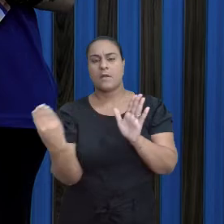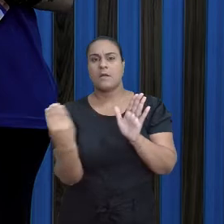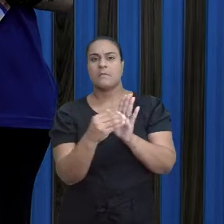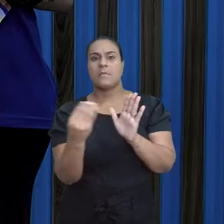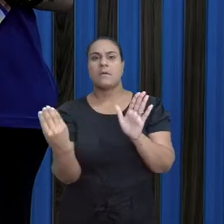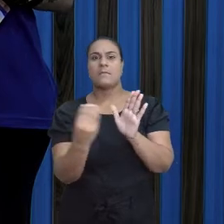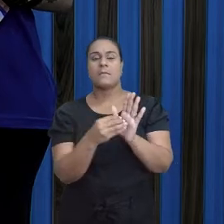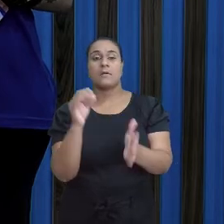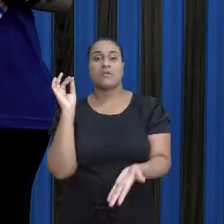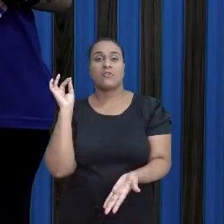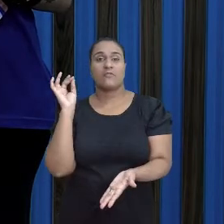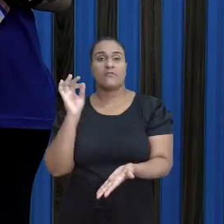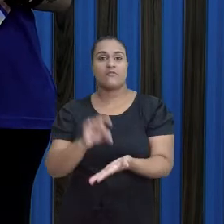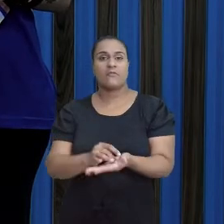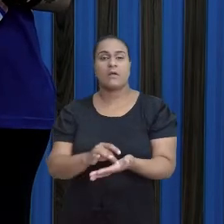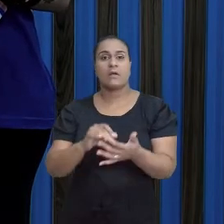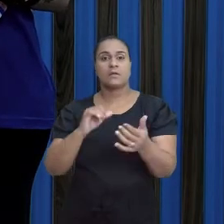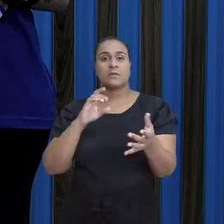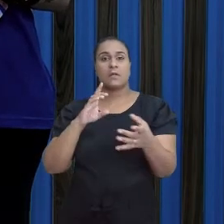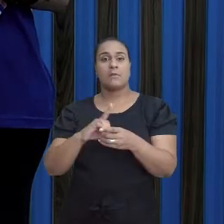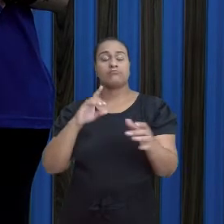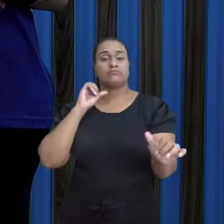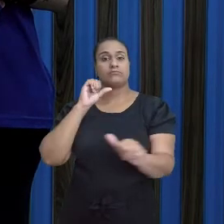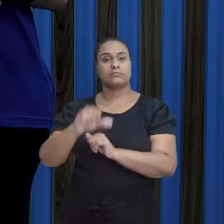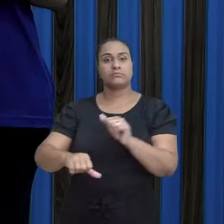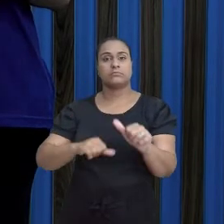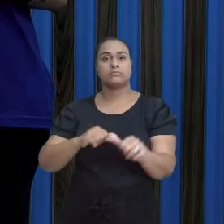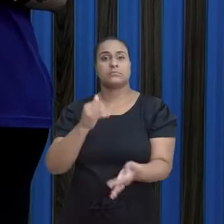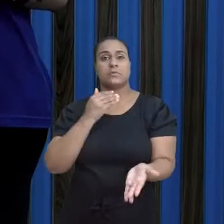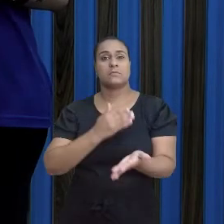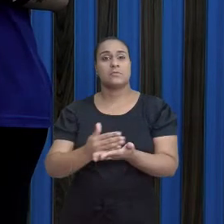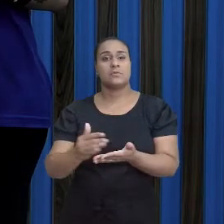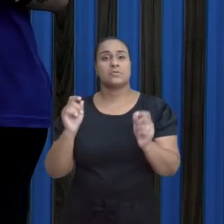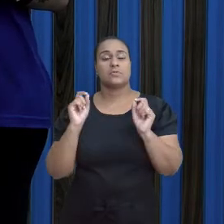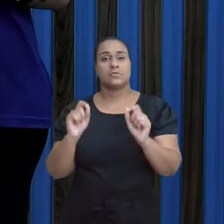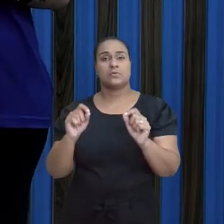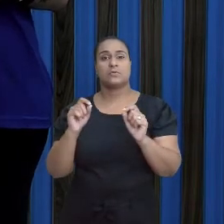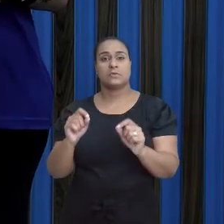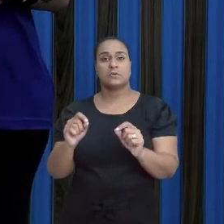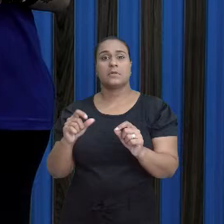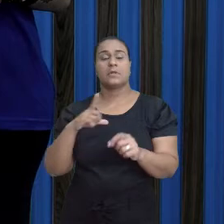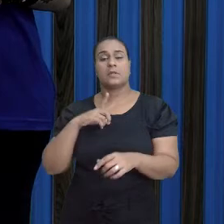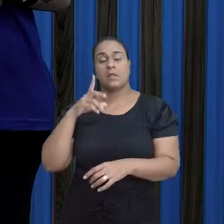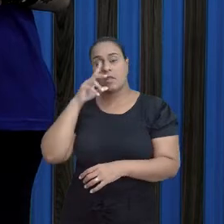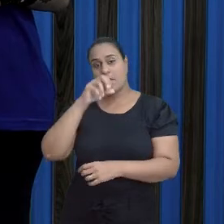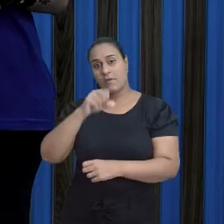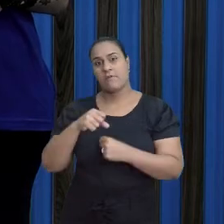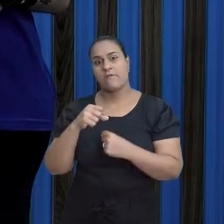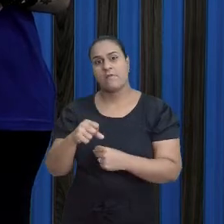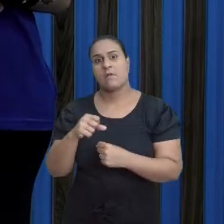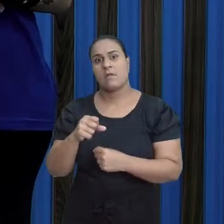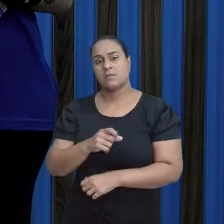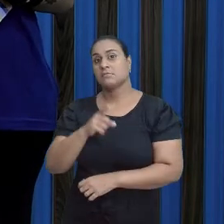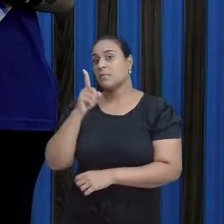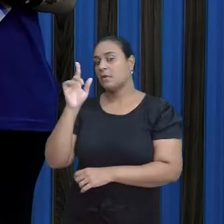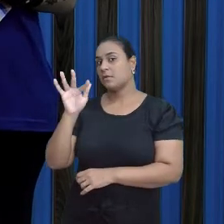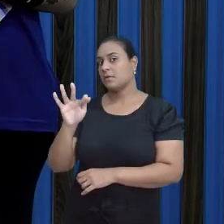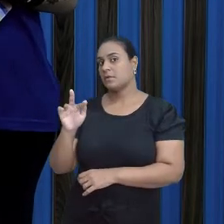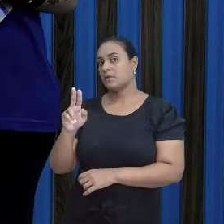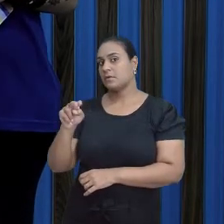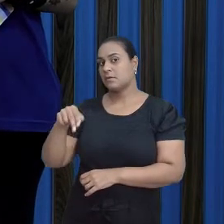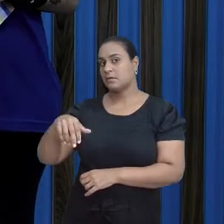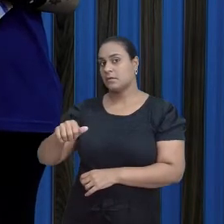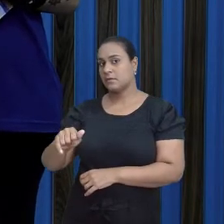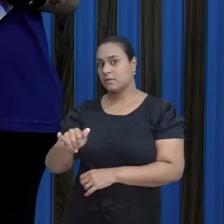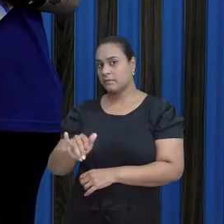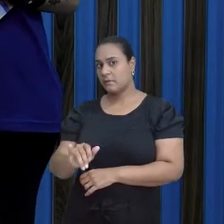de fato, com a redemocratização, começou a ter um fortalecimento desse órgão da FUNAI, que é